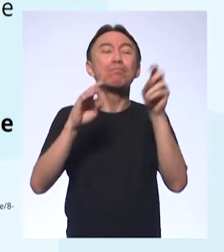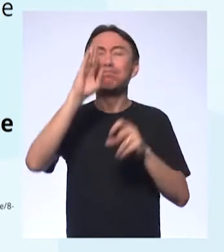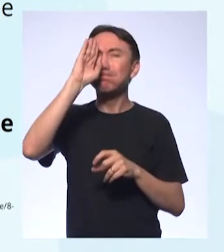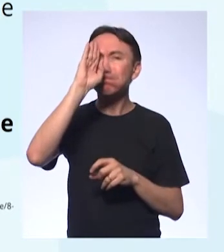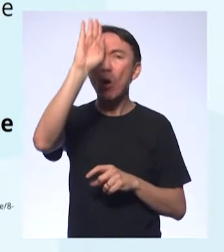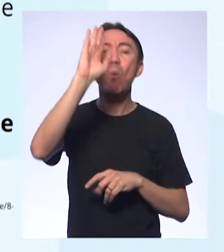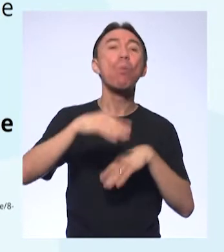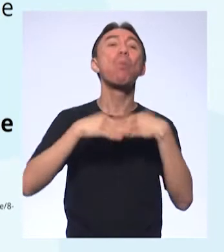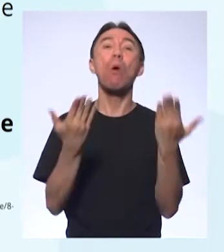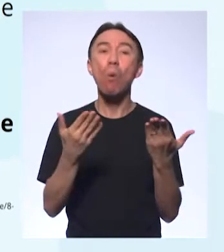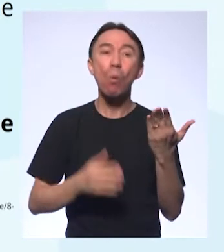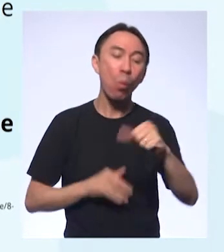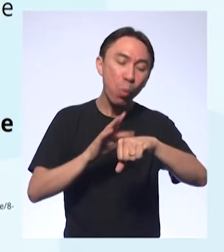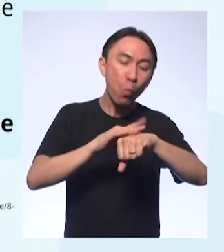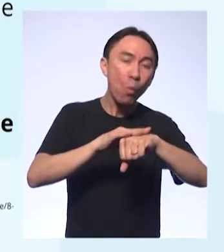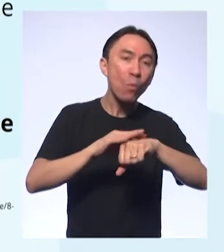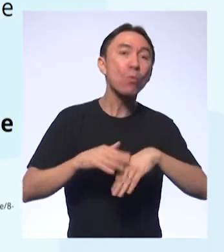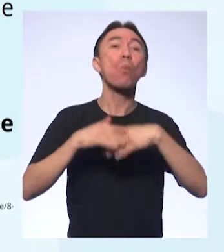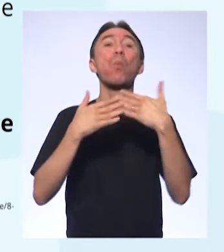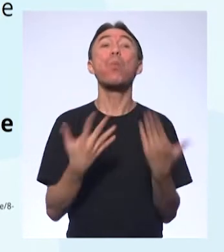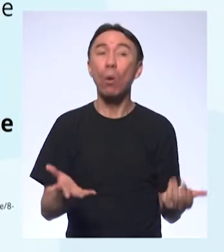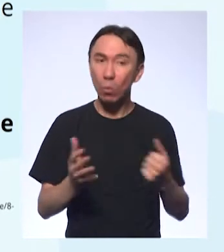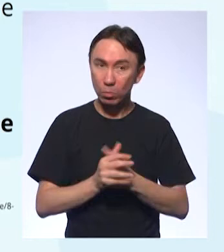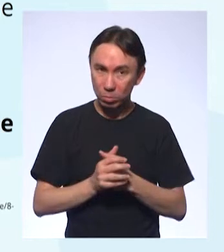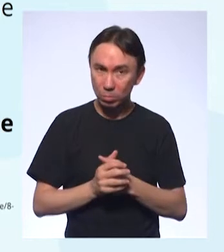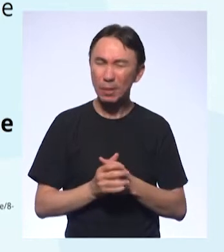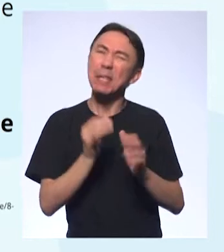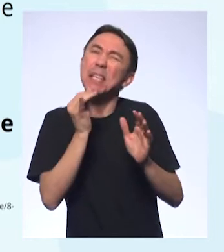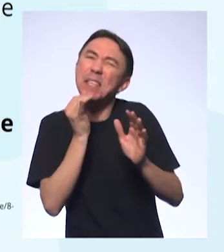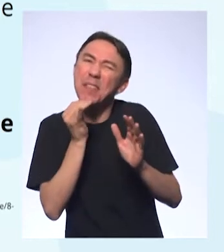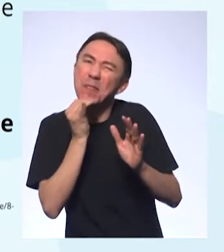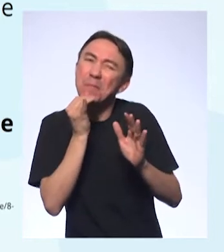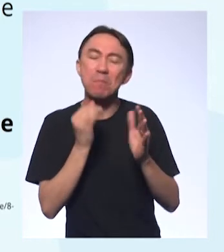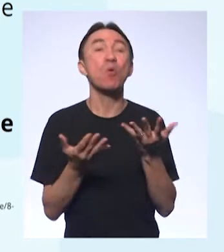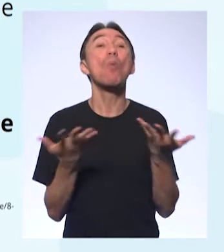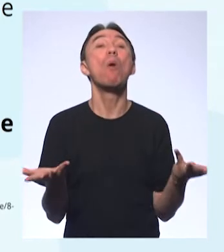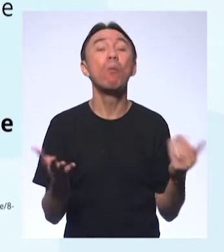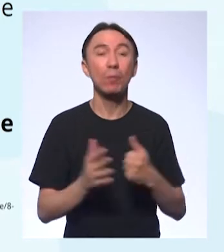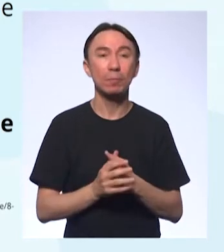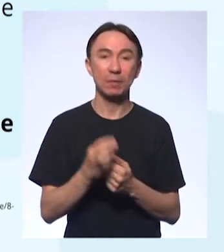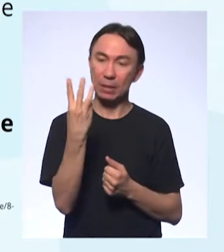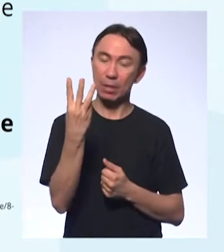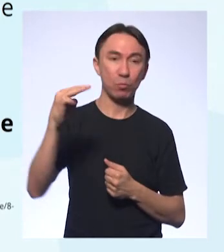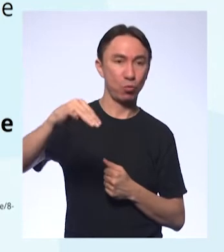doença ele se refere? Cite exemplos. Então, 3 minutinhos aí.